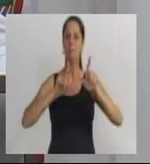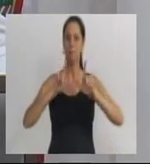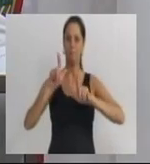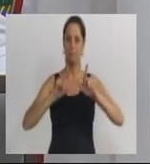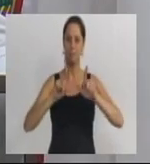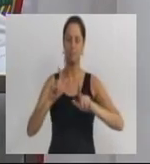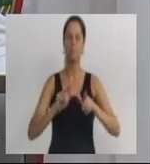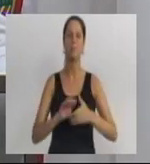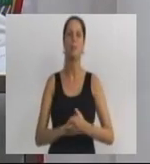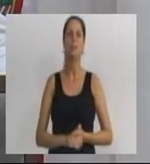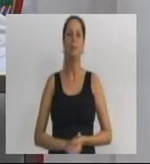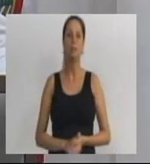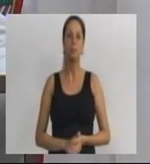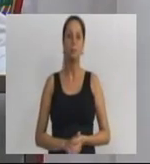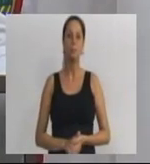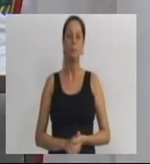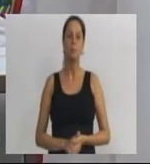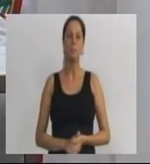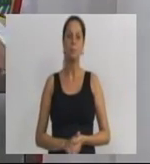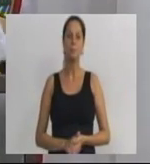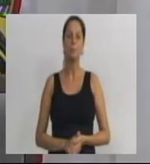lares.